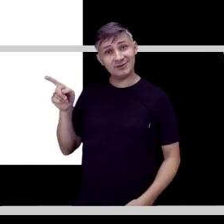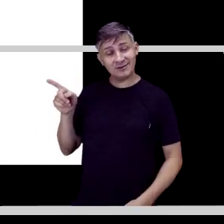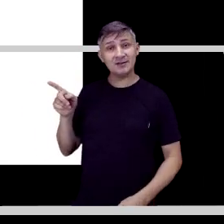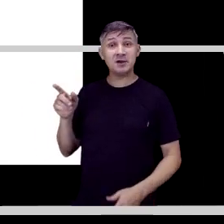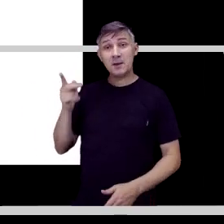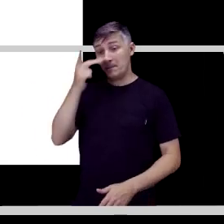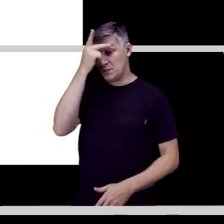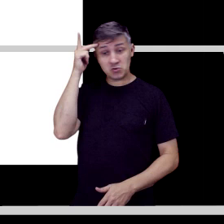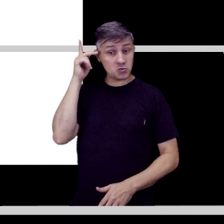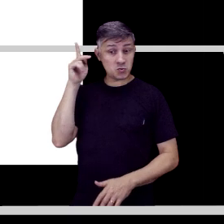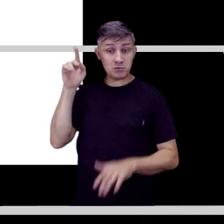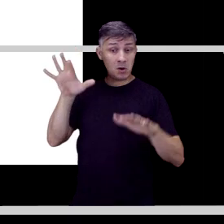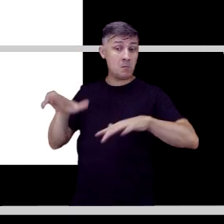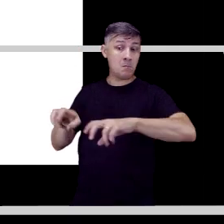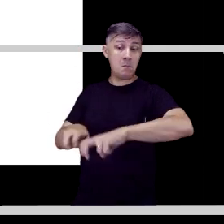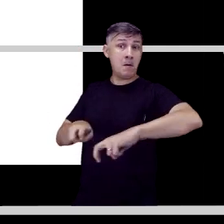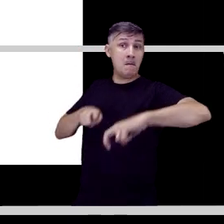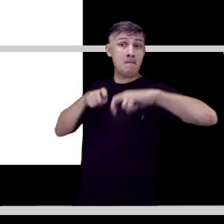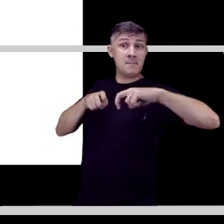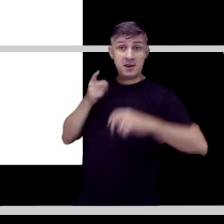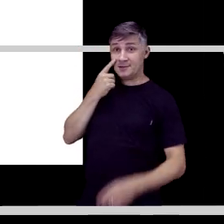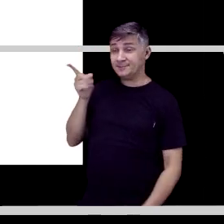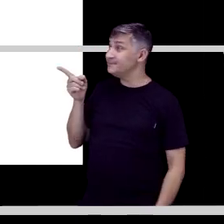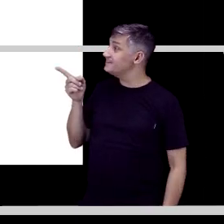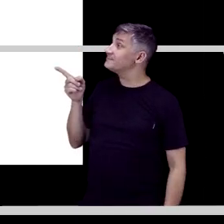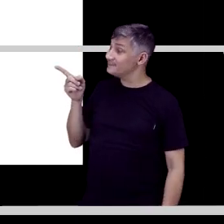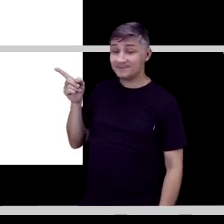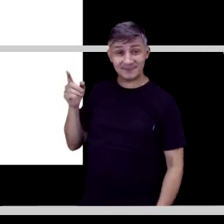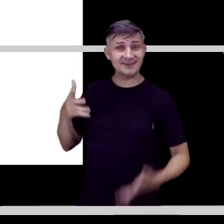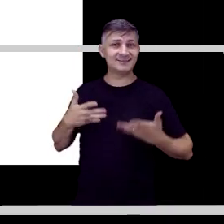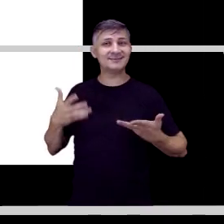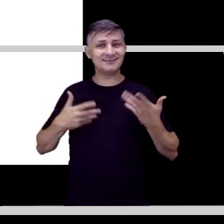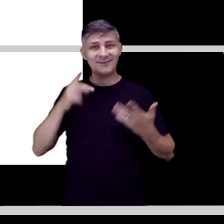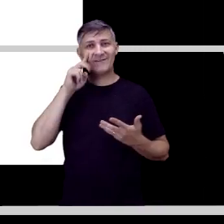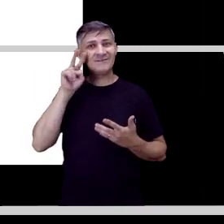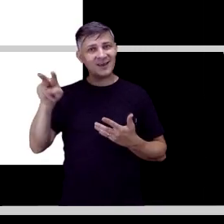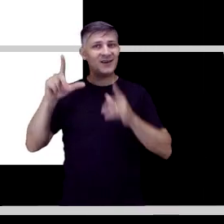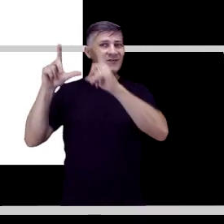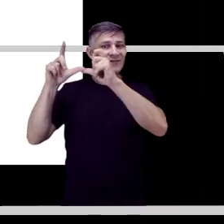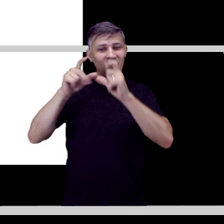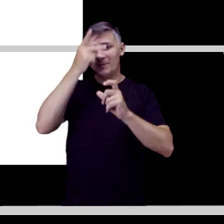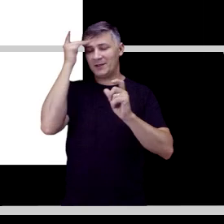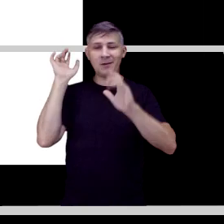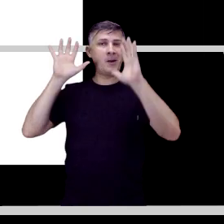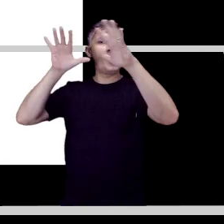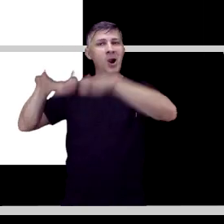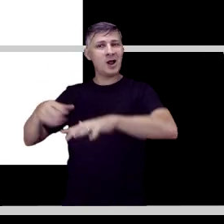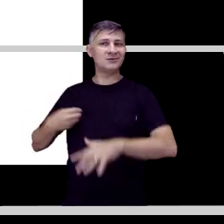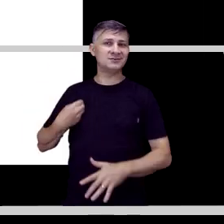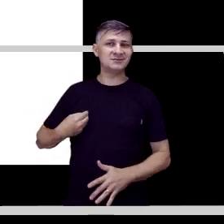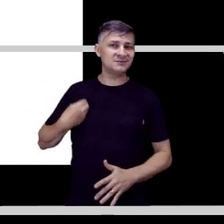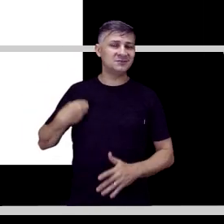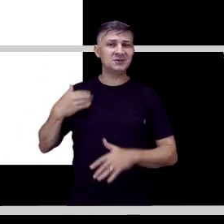usada, né, por um público grande, e é uma alegria ver essas fotos cheias de gente e de